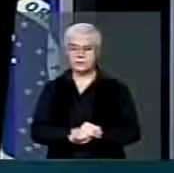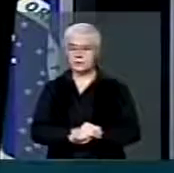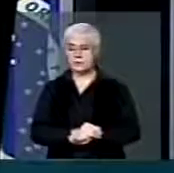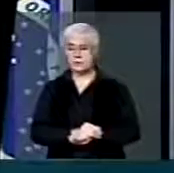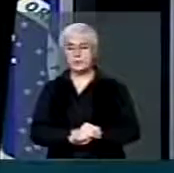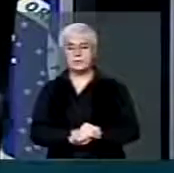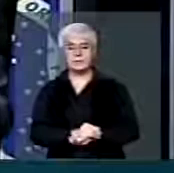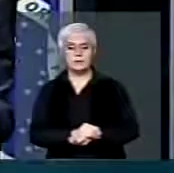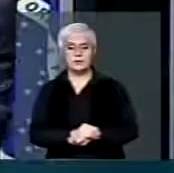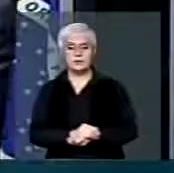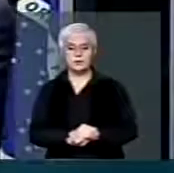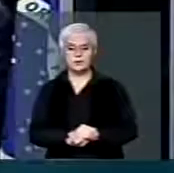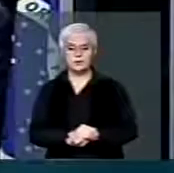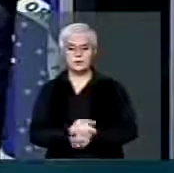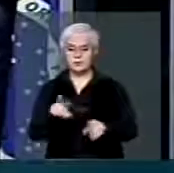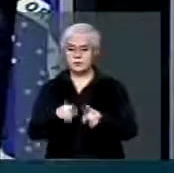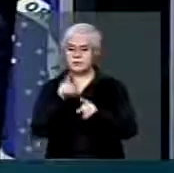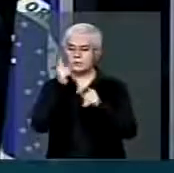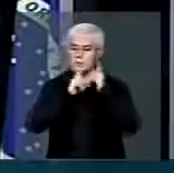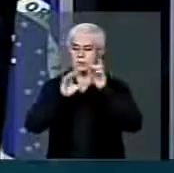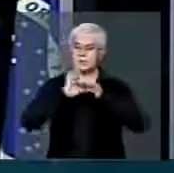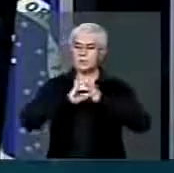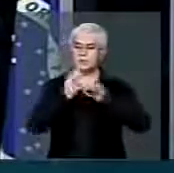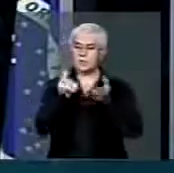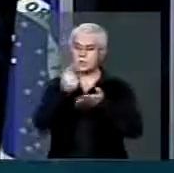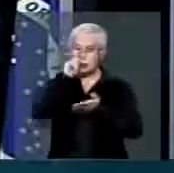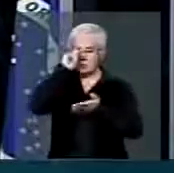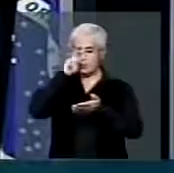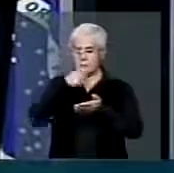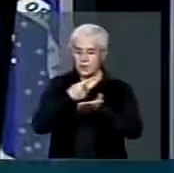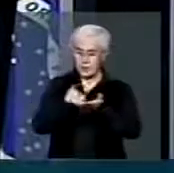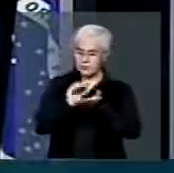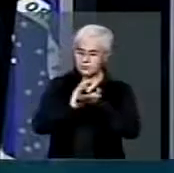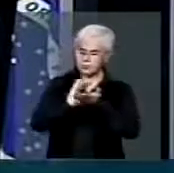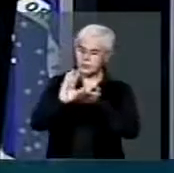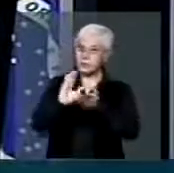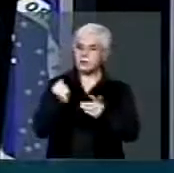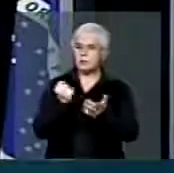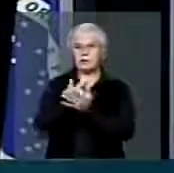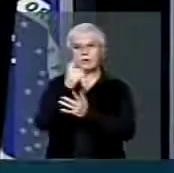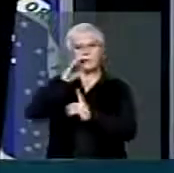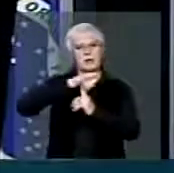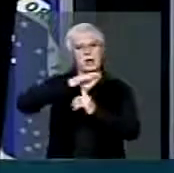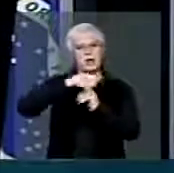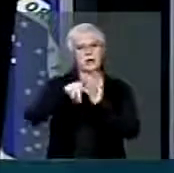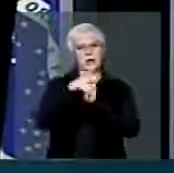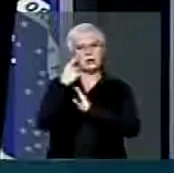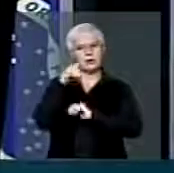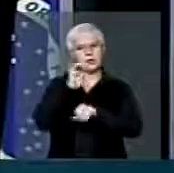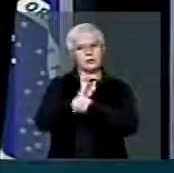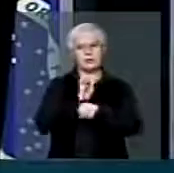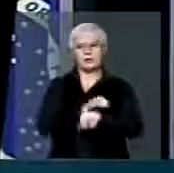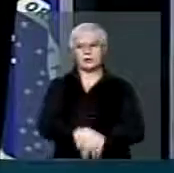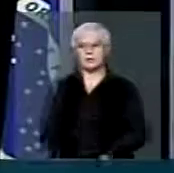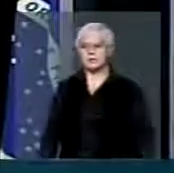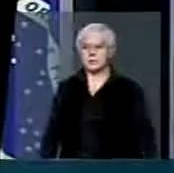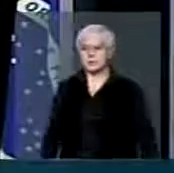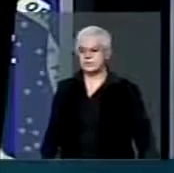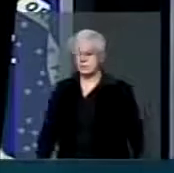sensibilidade suficiente para liberar uma emenda individual para a compra de um helicóptero, o único helicóptero